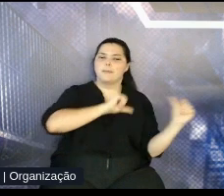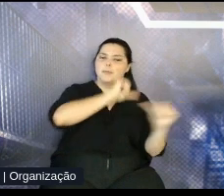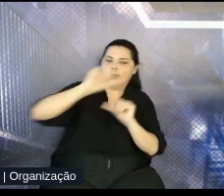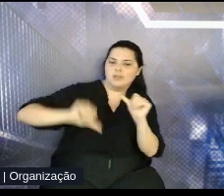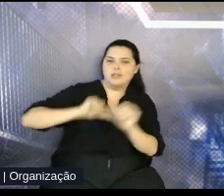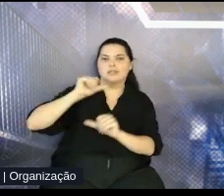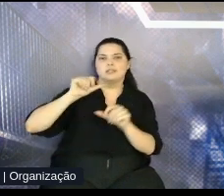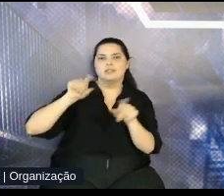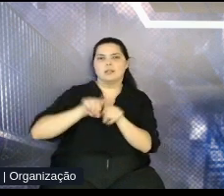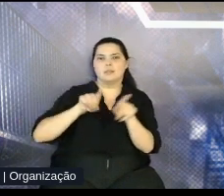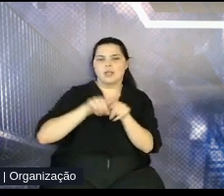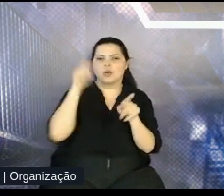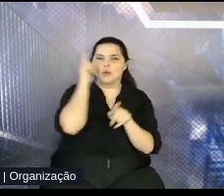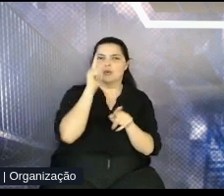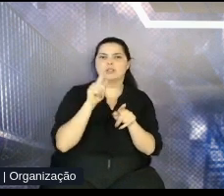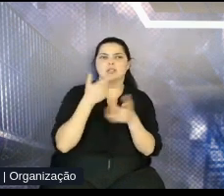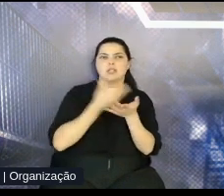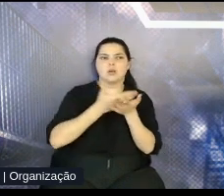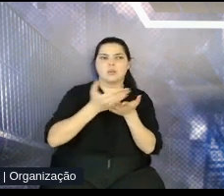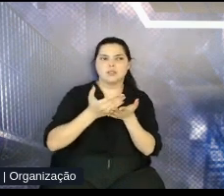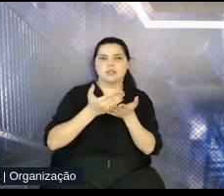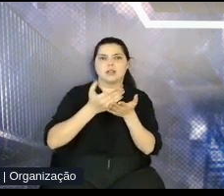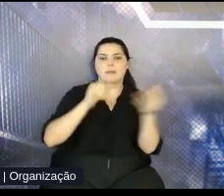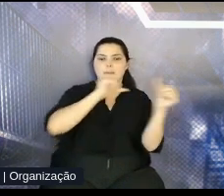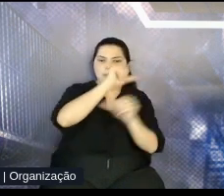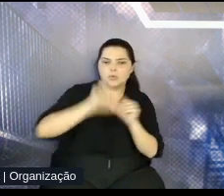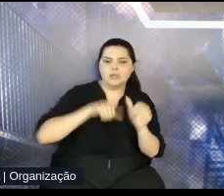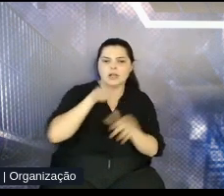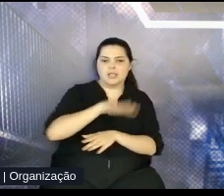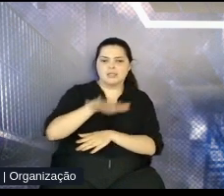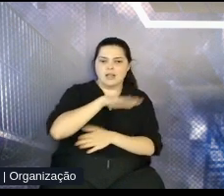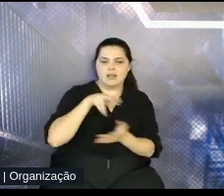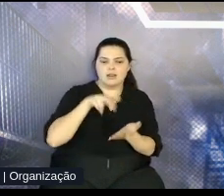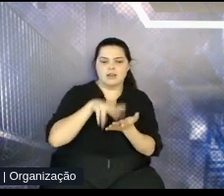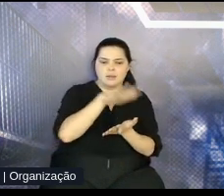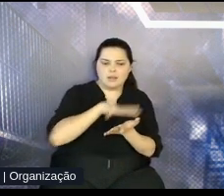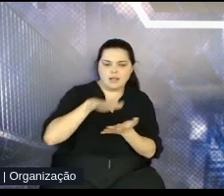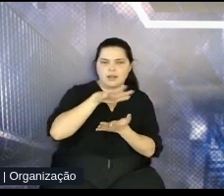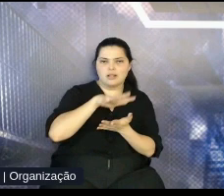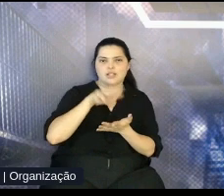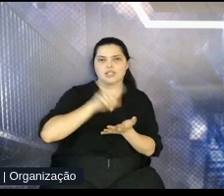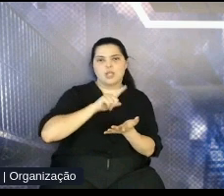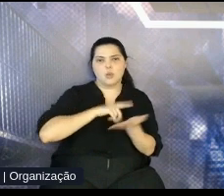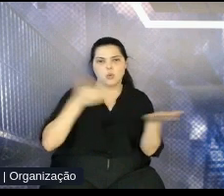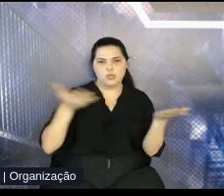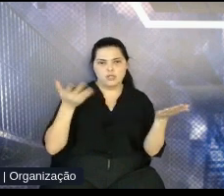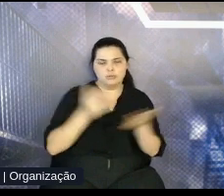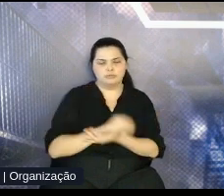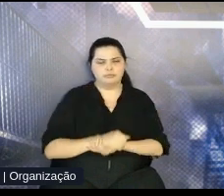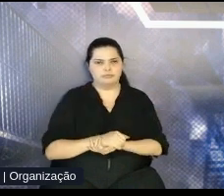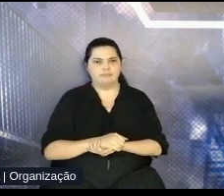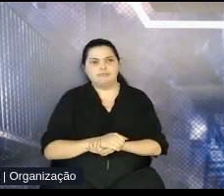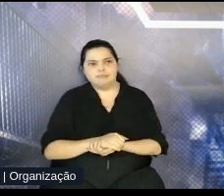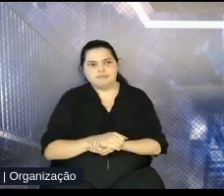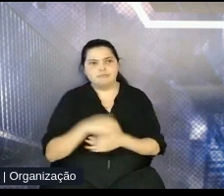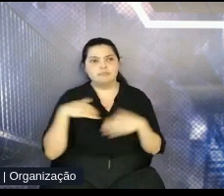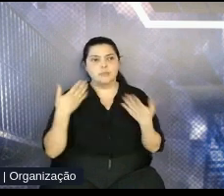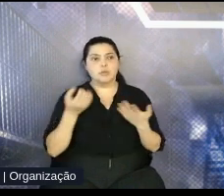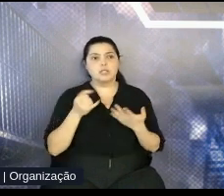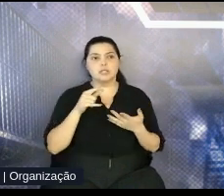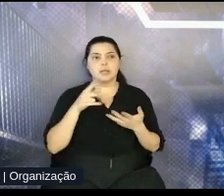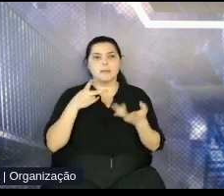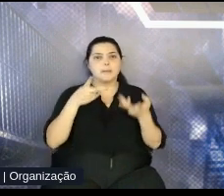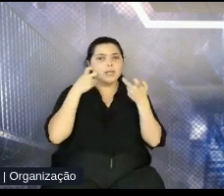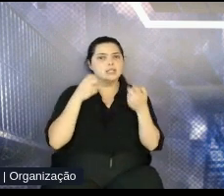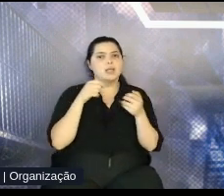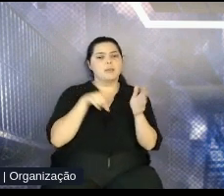consiga começar a estar mudando esse jogo de mercado aí, como a gente tem hoje, beleza? Então, se a gente pega para analisar